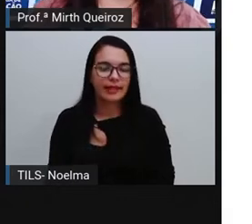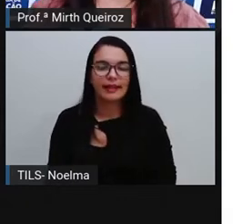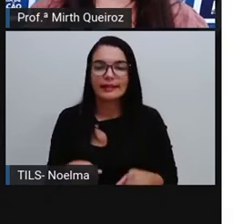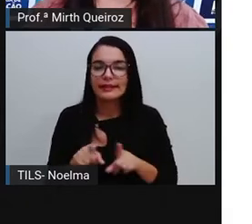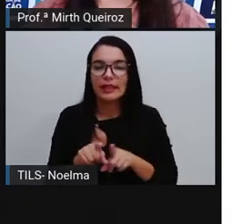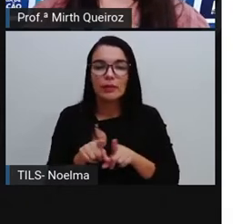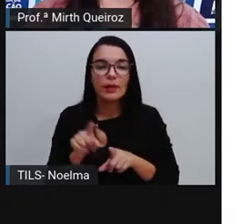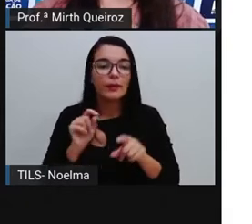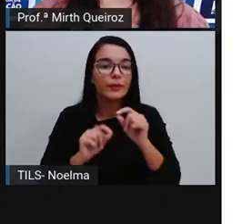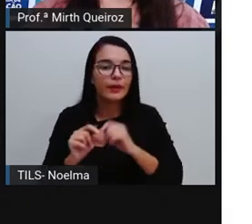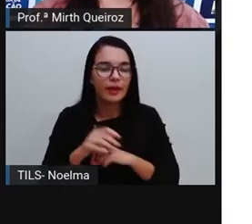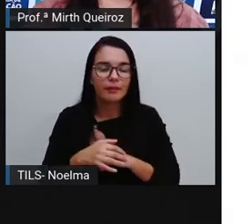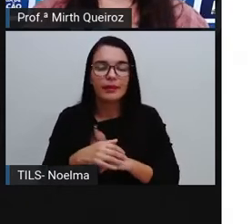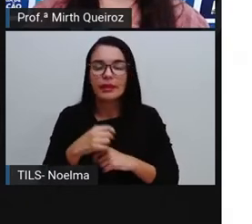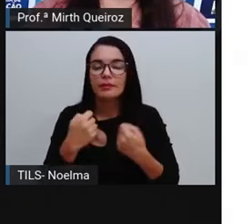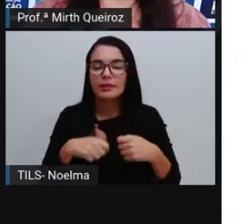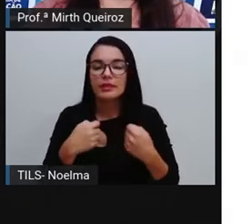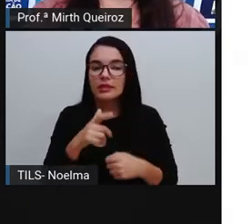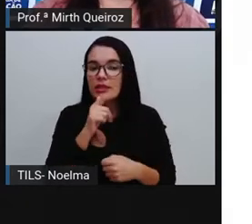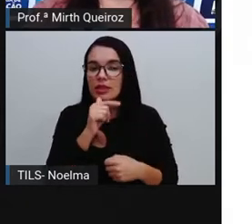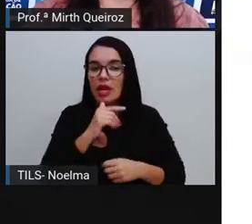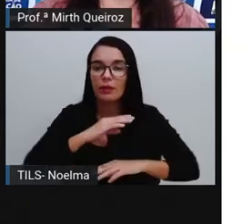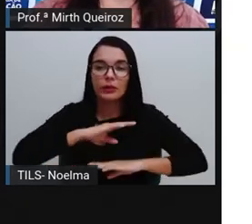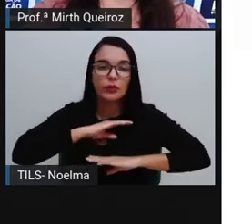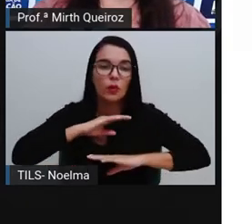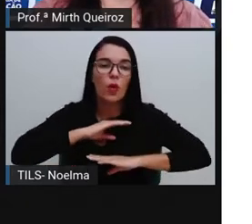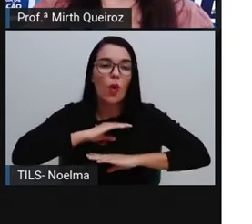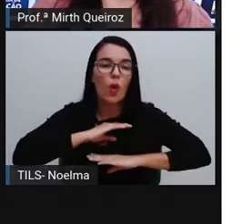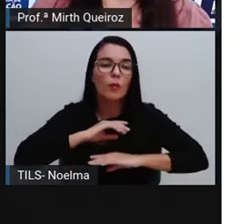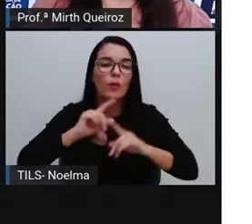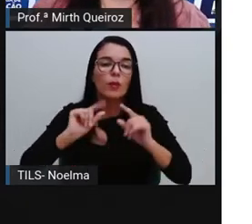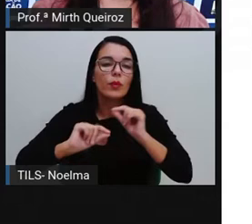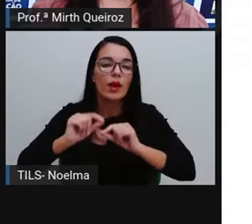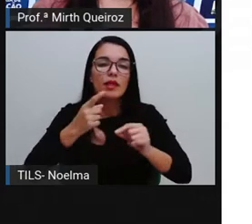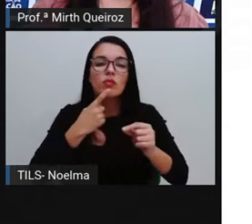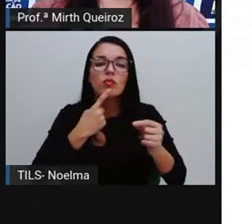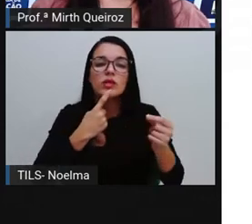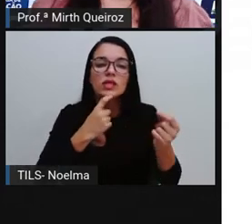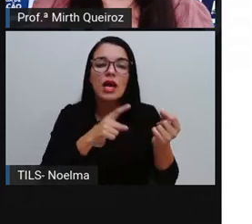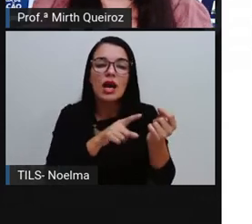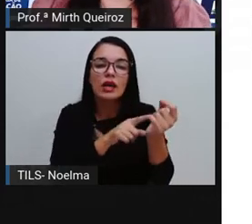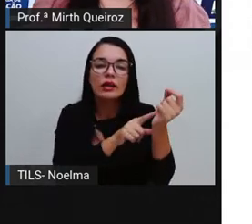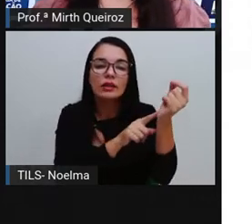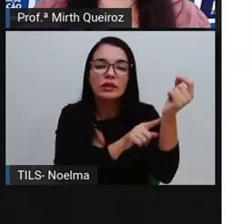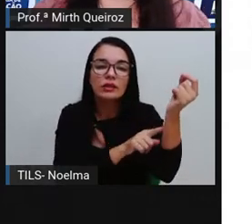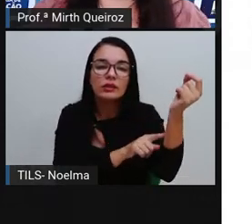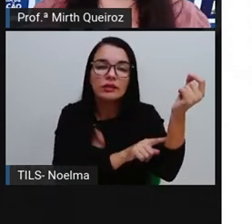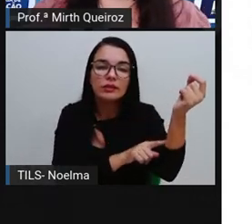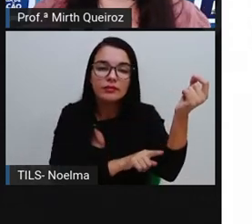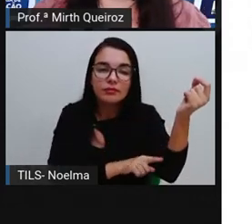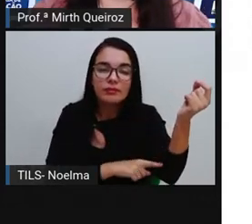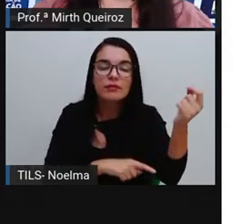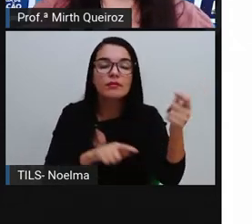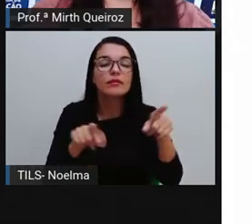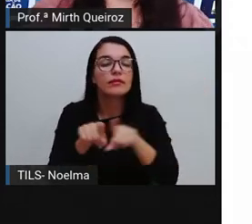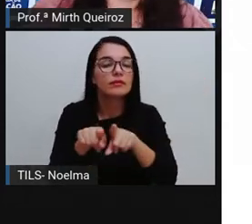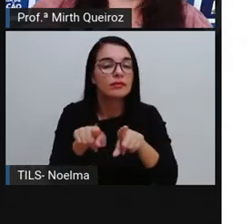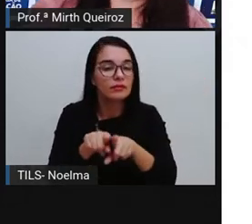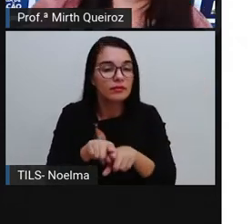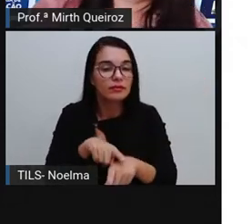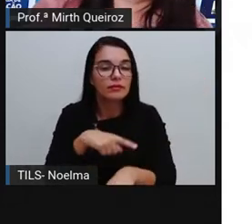aí os nutrientes para o nosso corpo. A gente tem o plasma sanguíneo, que é a parte líquida aí que forma o nosso sangue, né?